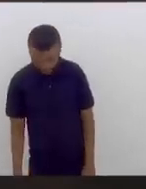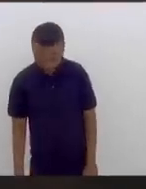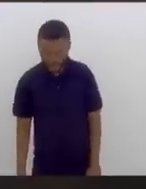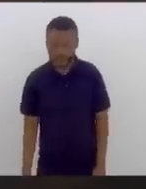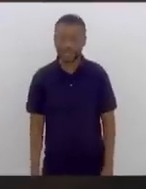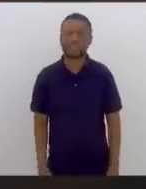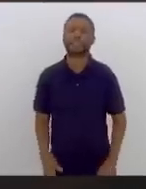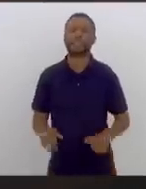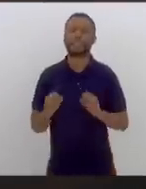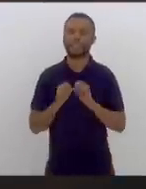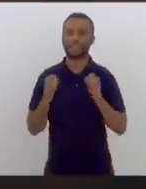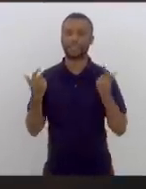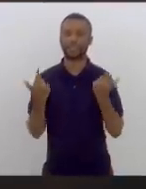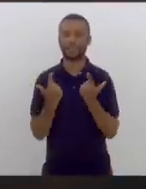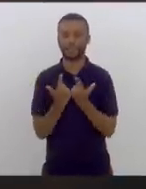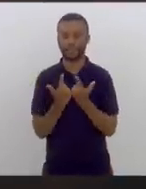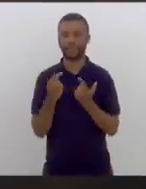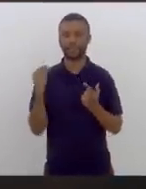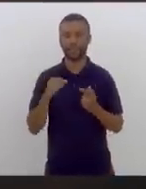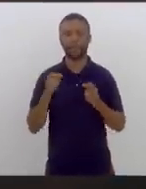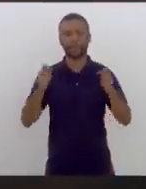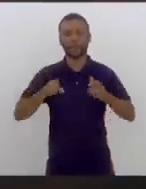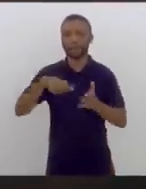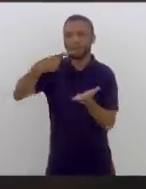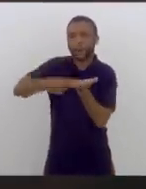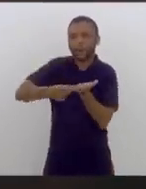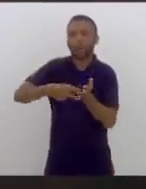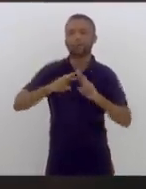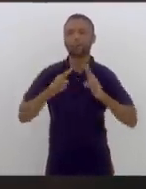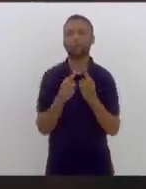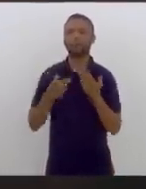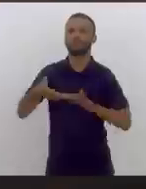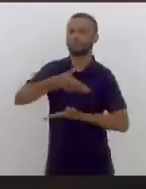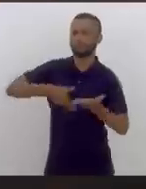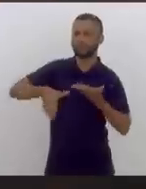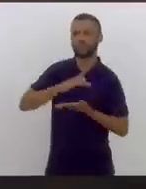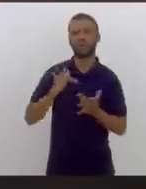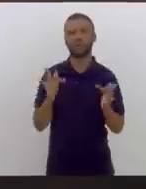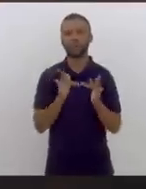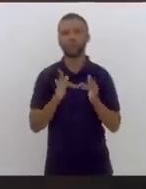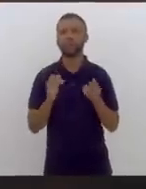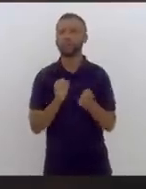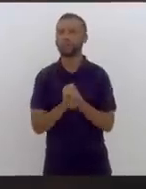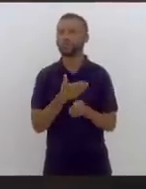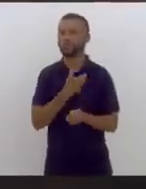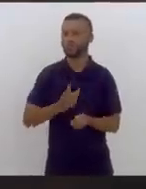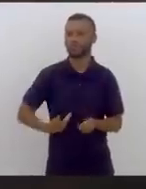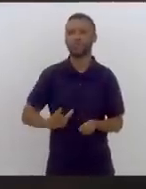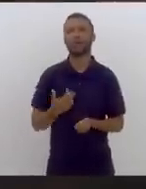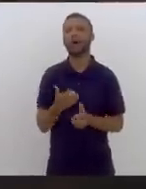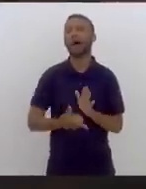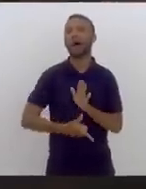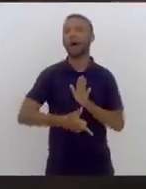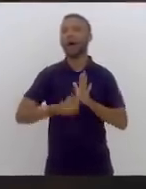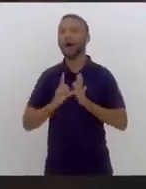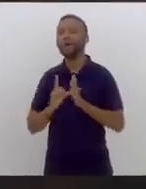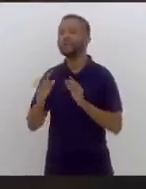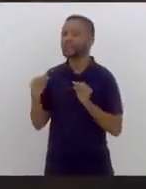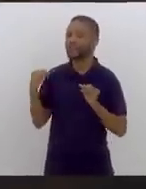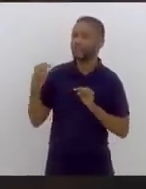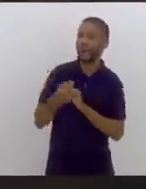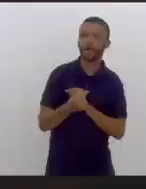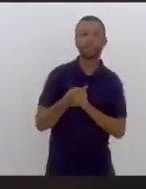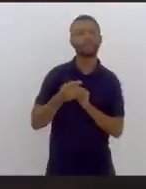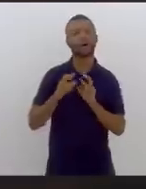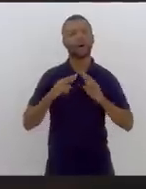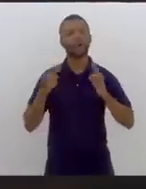que essa casa aqui possa assumir Marcelo um compromisso de entrar em contato com o governador antes da próxima audiência